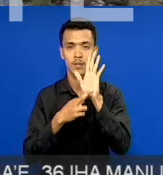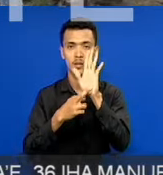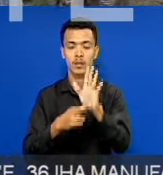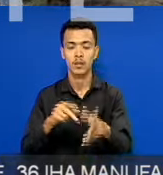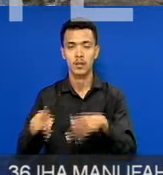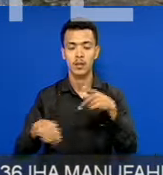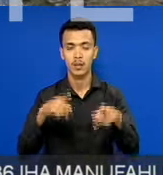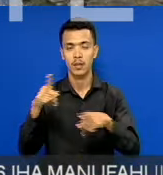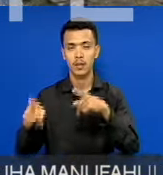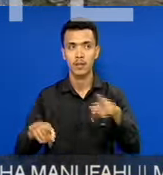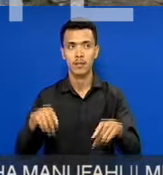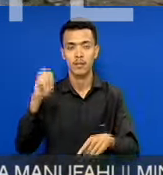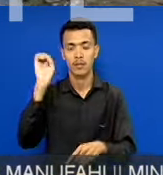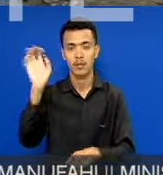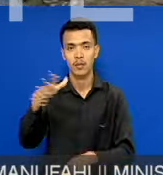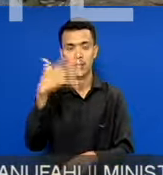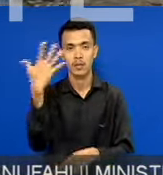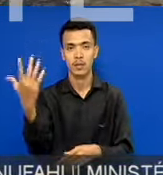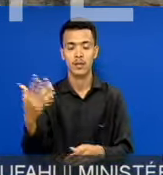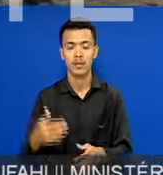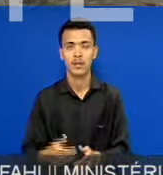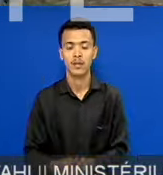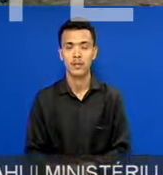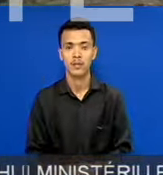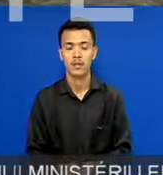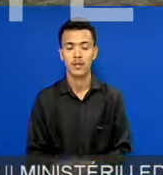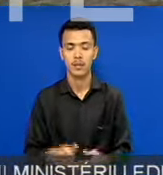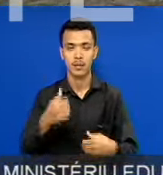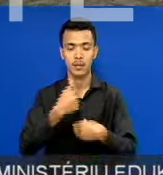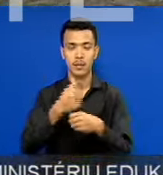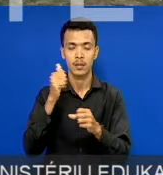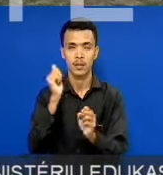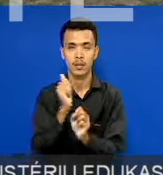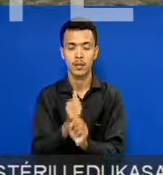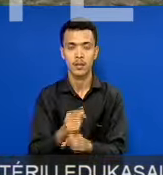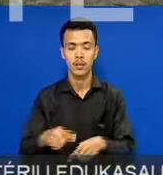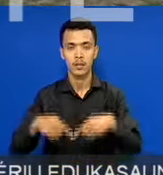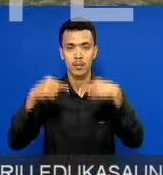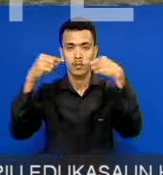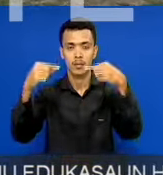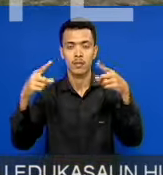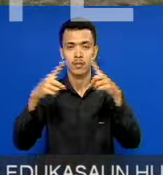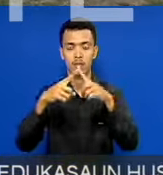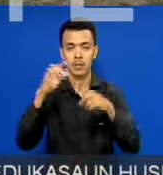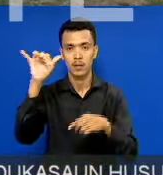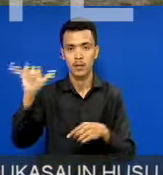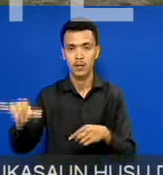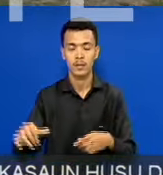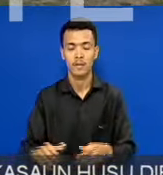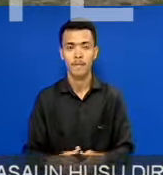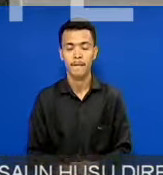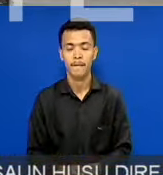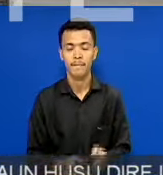nai sanulu resen lima ia nebemaka sei halau tula divisa ba ia sira. Ia cerimônia ne